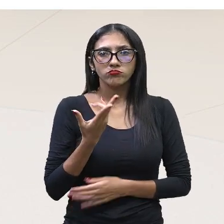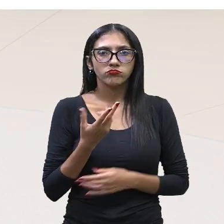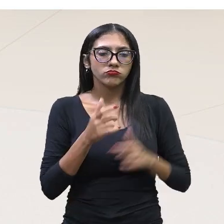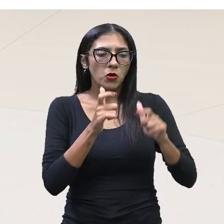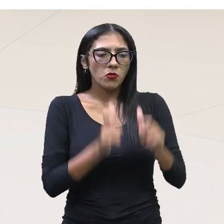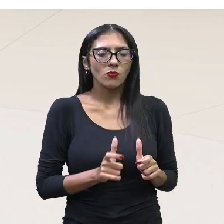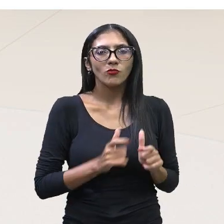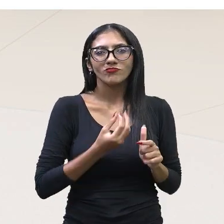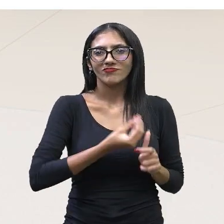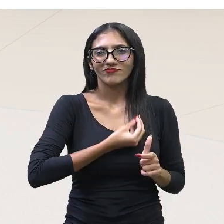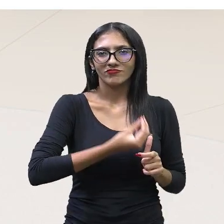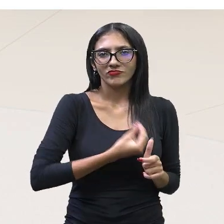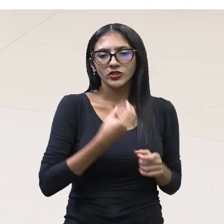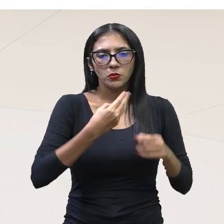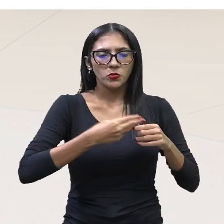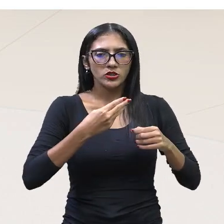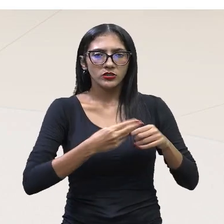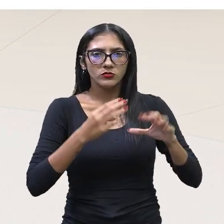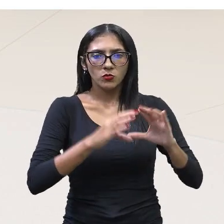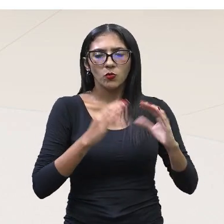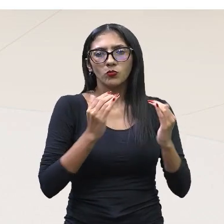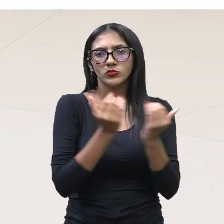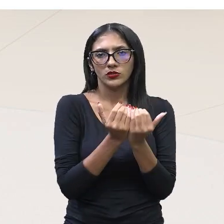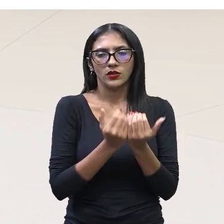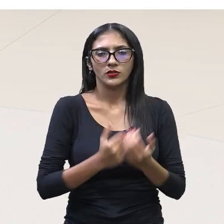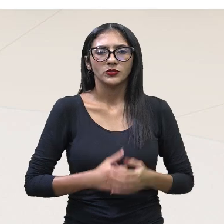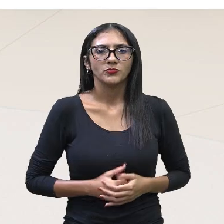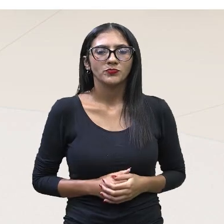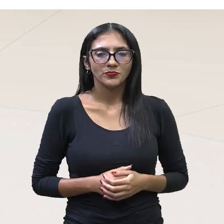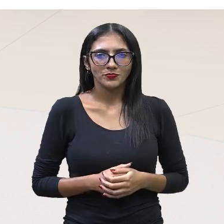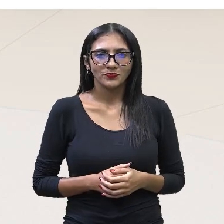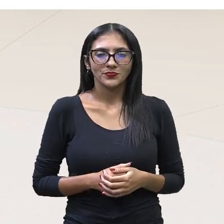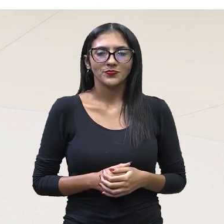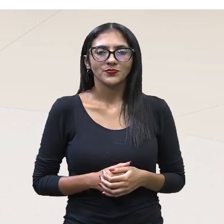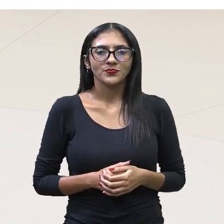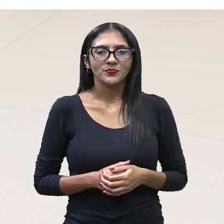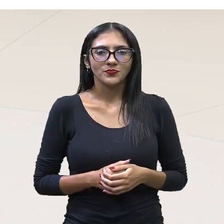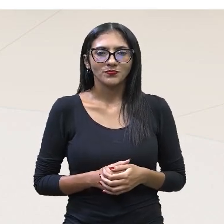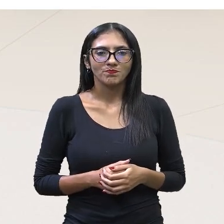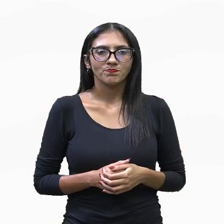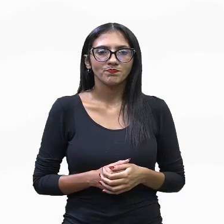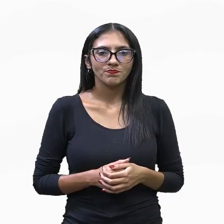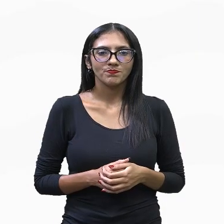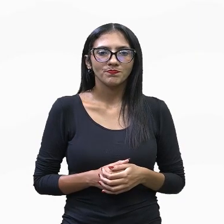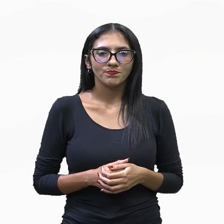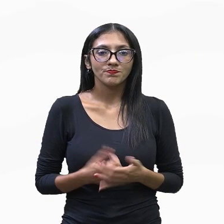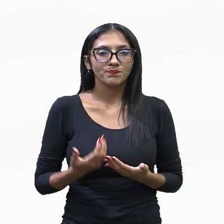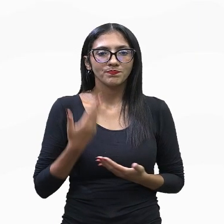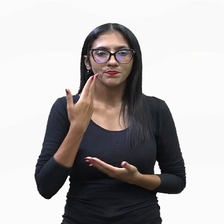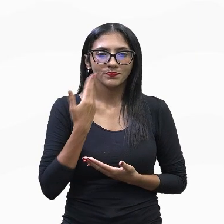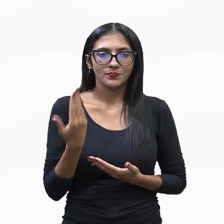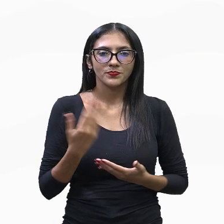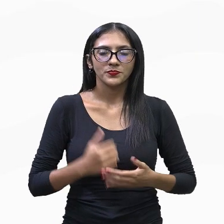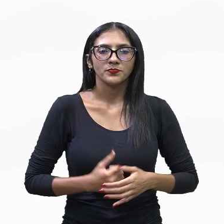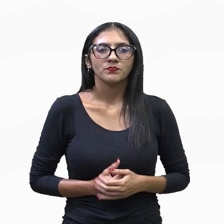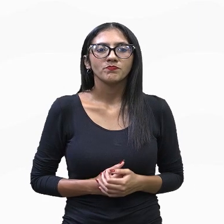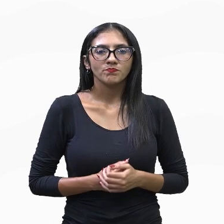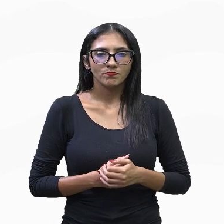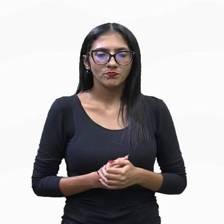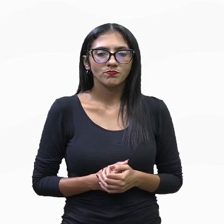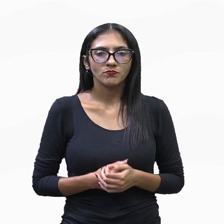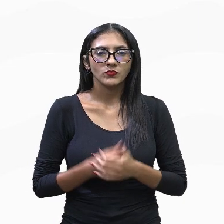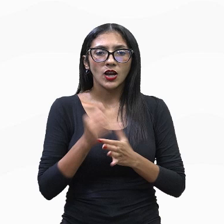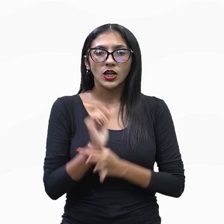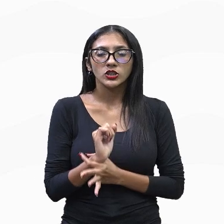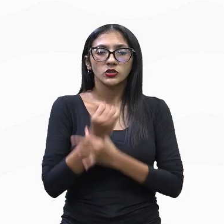comunidade, como é que eu me entendo ali, ok? Socialmente falando. Sigamos. A defesa dos direitos